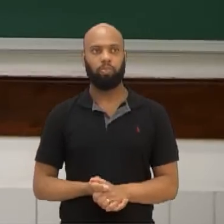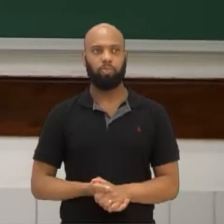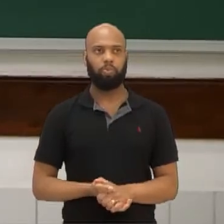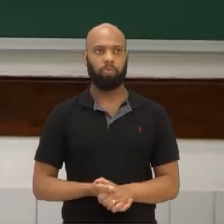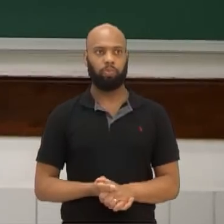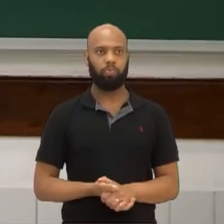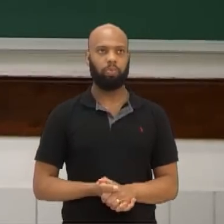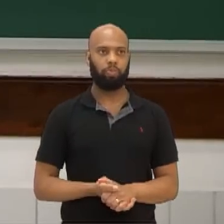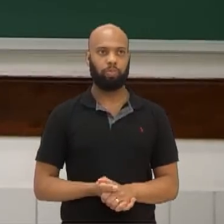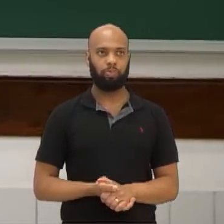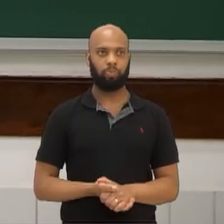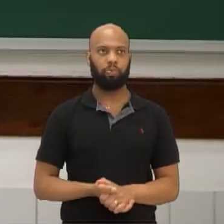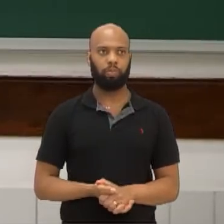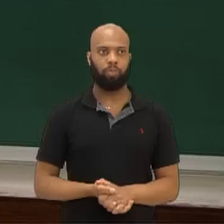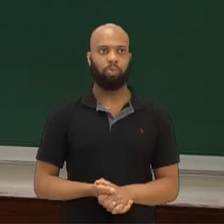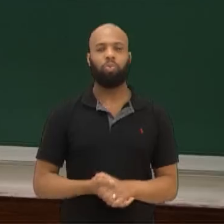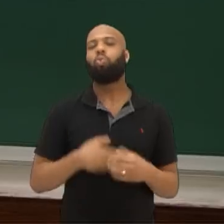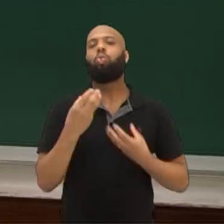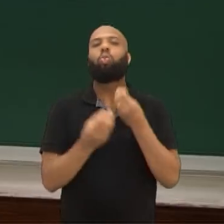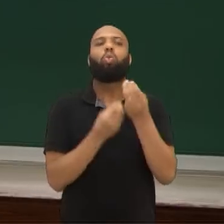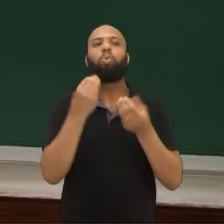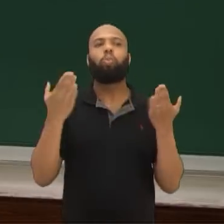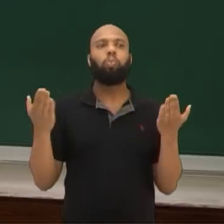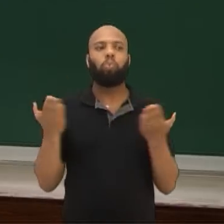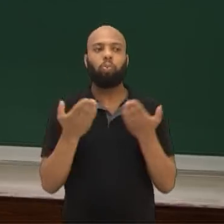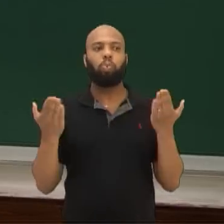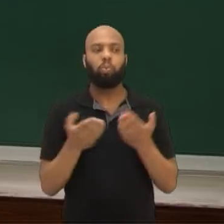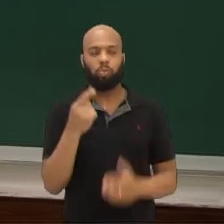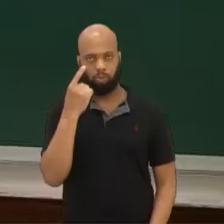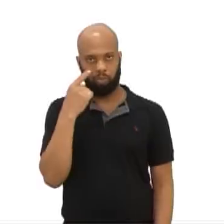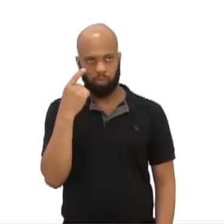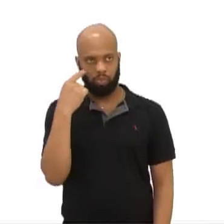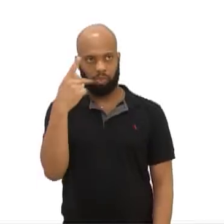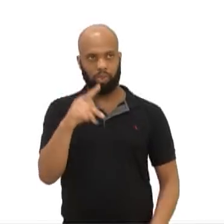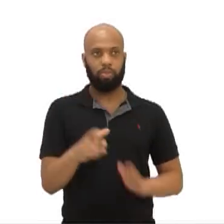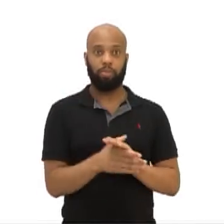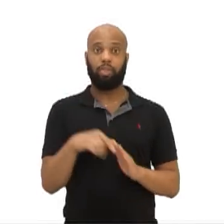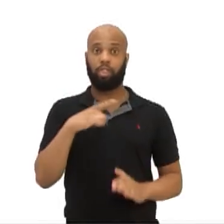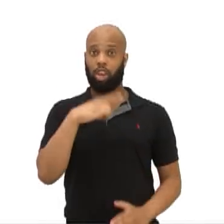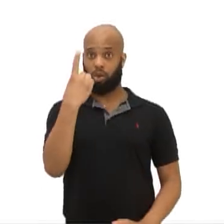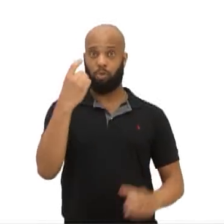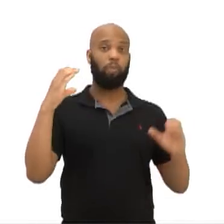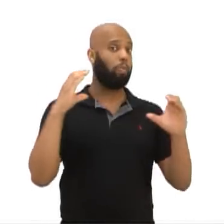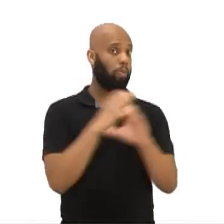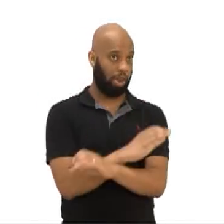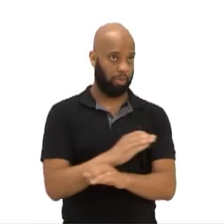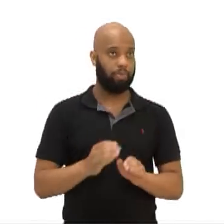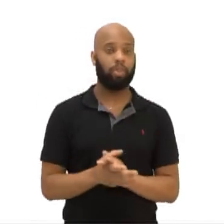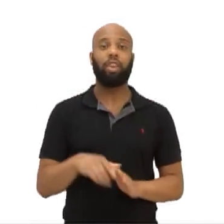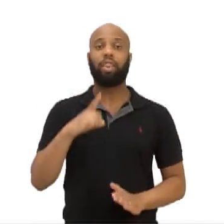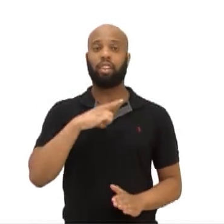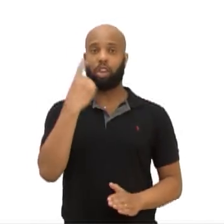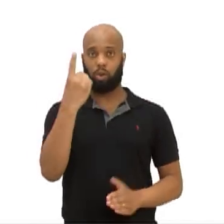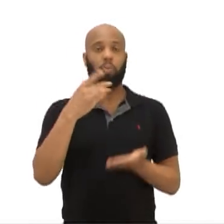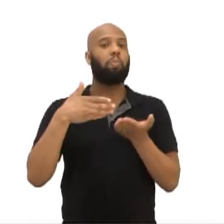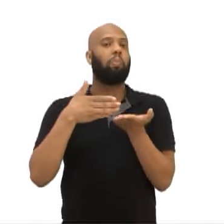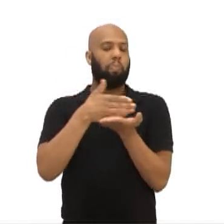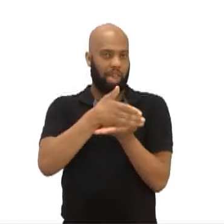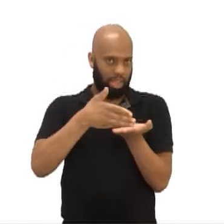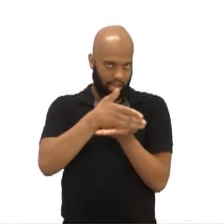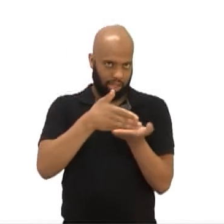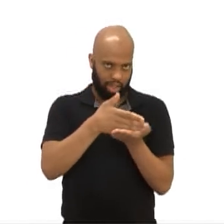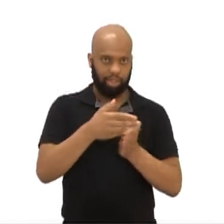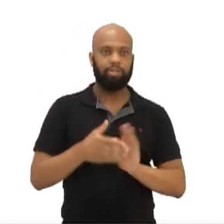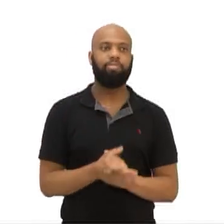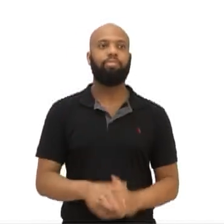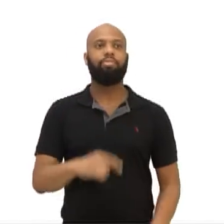hoje. Como que ficou o nosso material? Só para vocês conferirem aí. Tem um círculo inteiro, tem o segundo círculo com